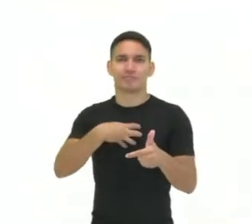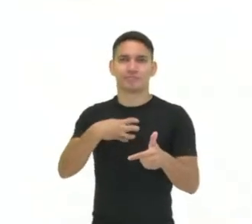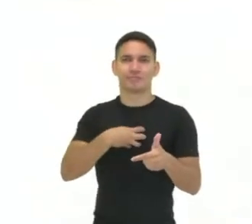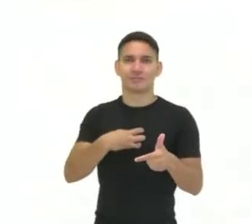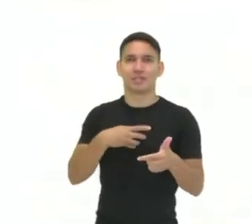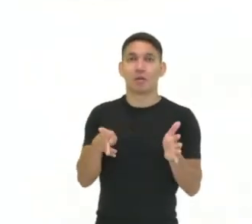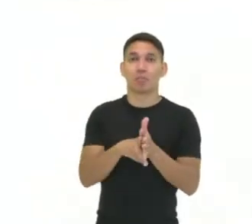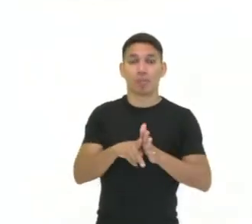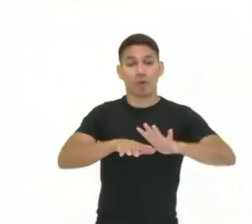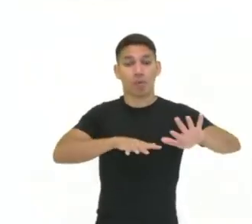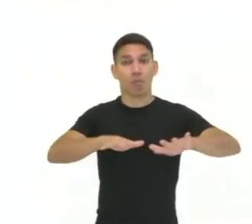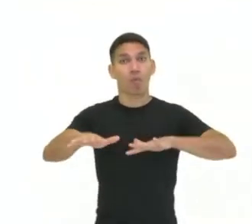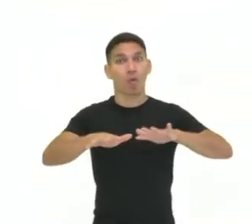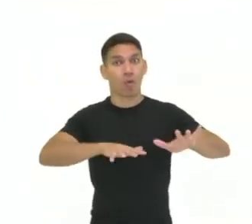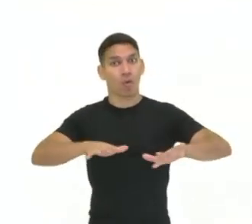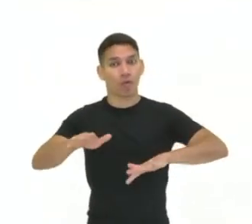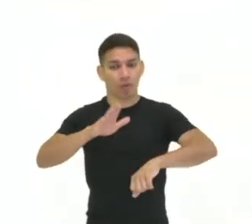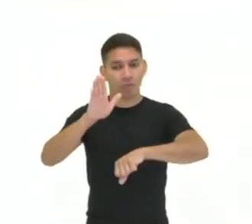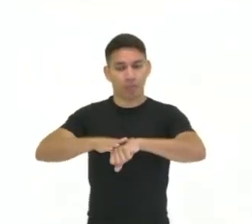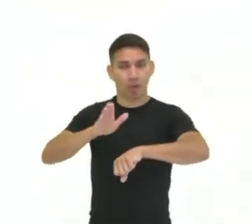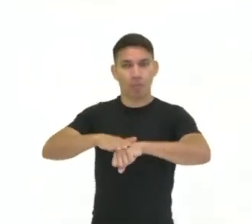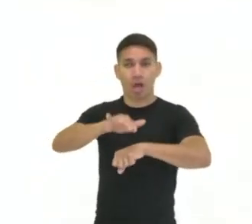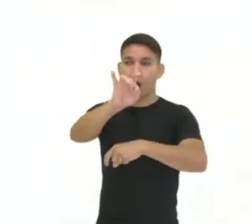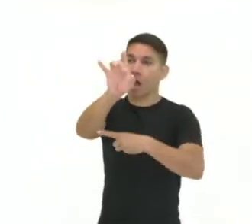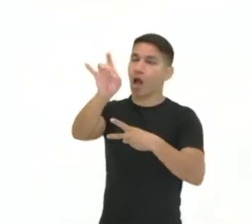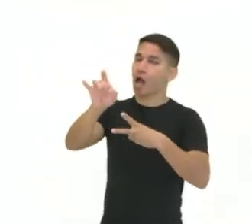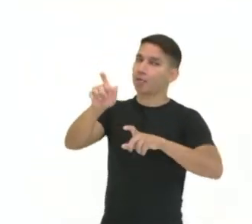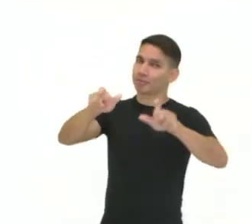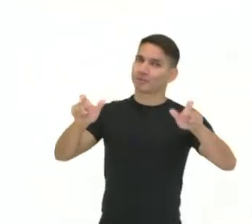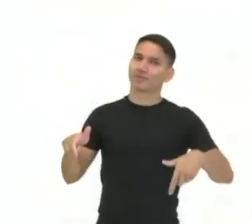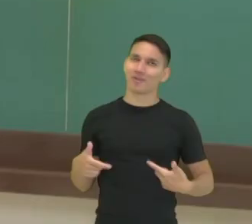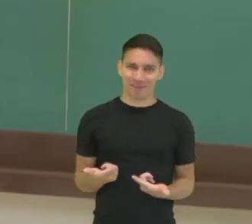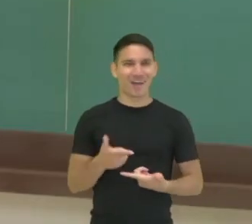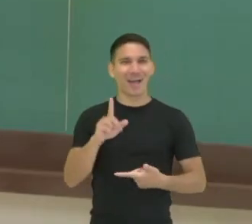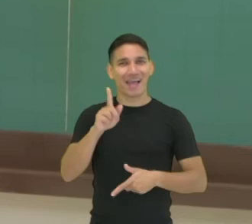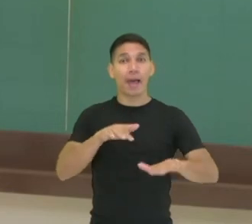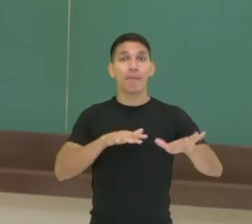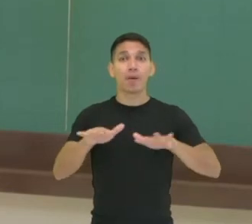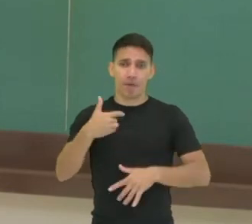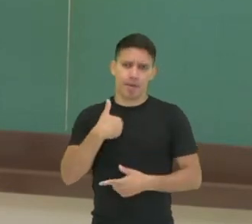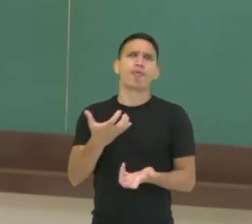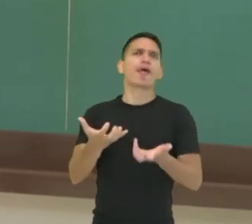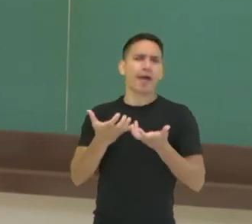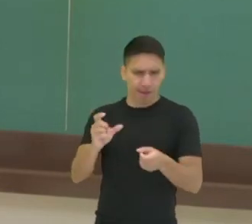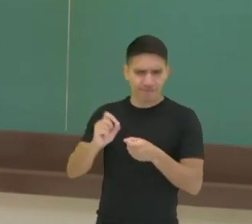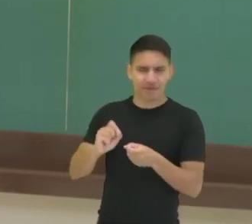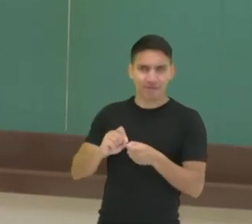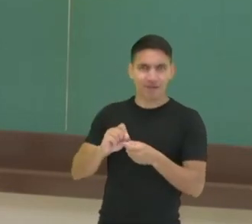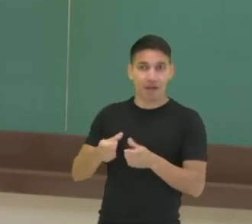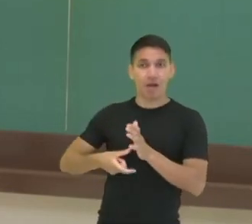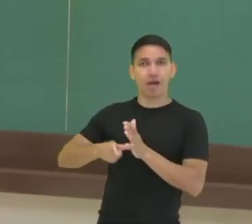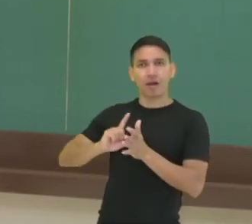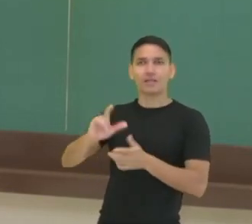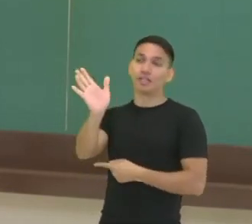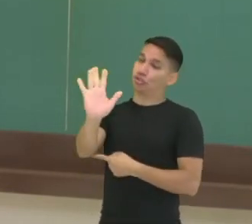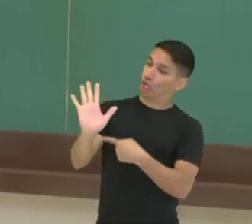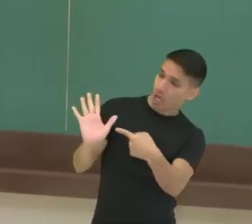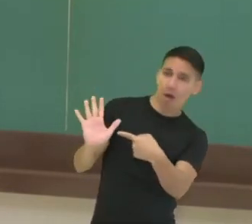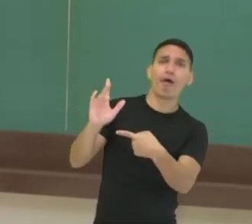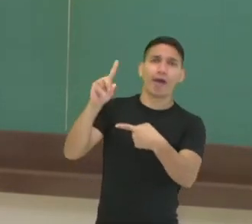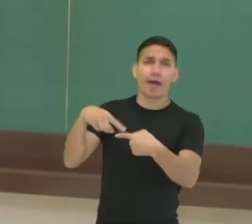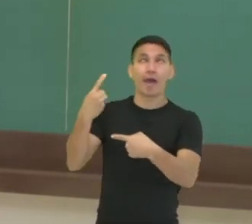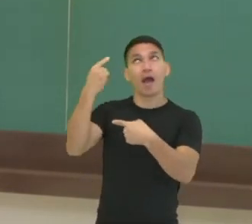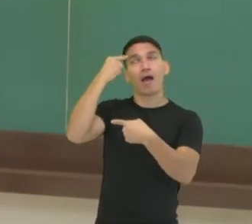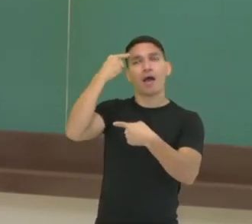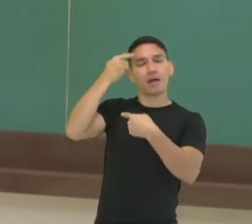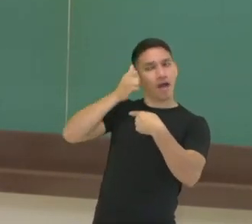os movimentos voluntários, aqueles movimentos que eu quero fazer, como dar tchauzinho para vocês agora,